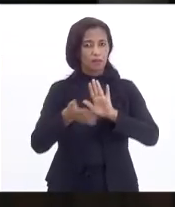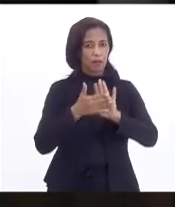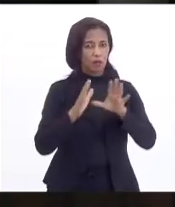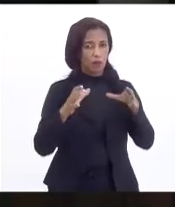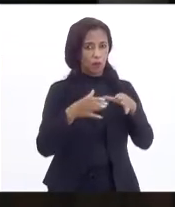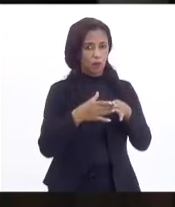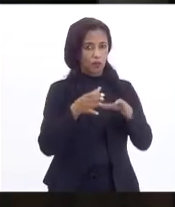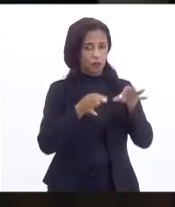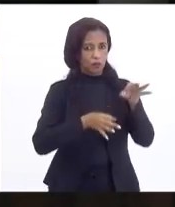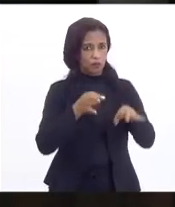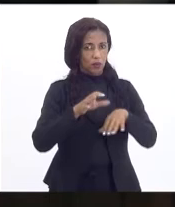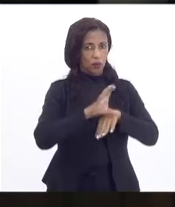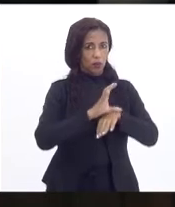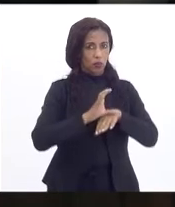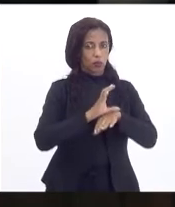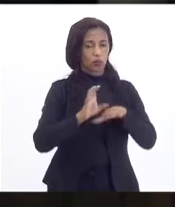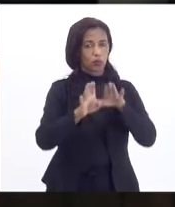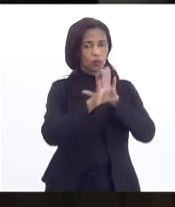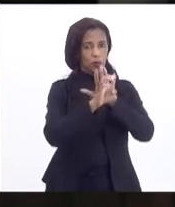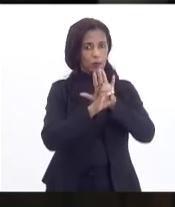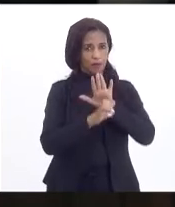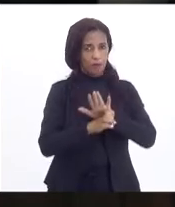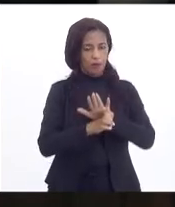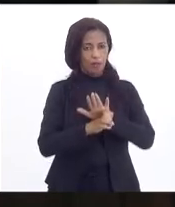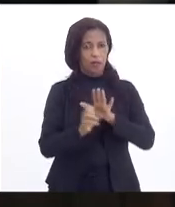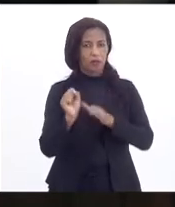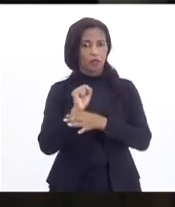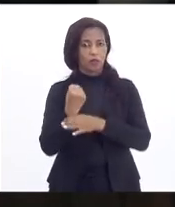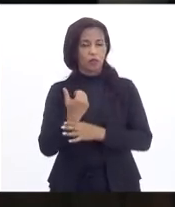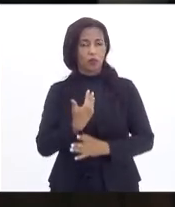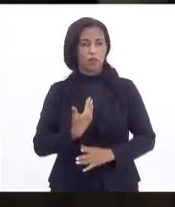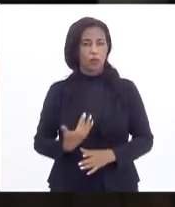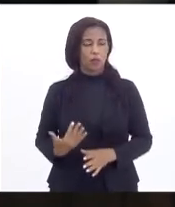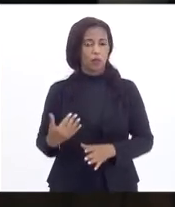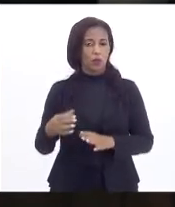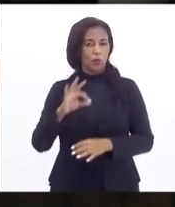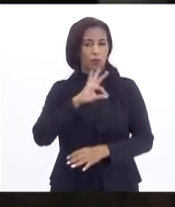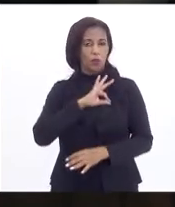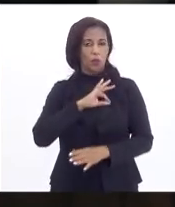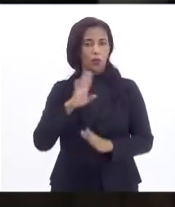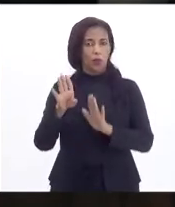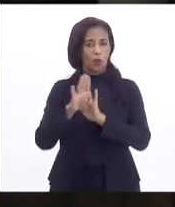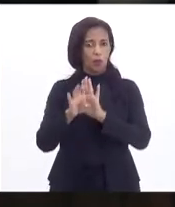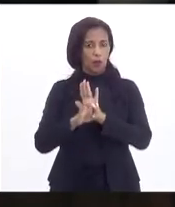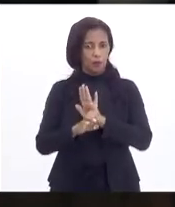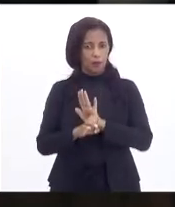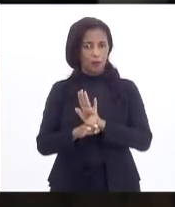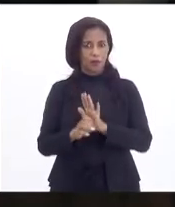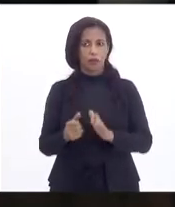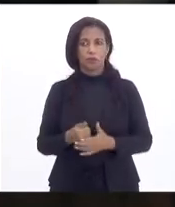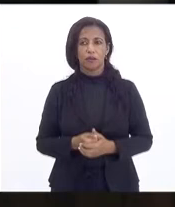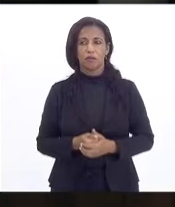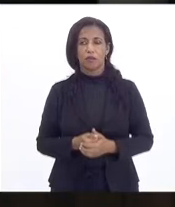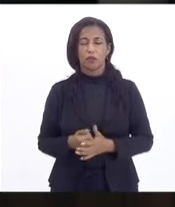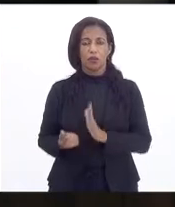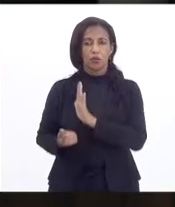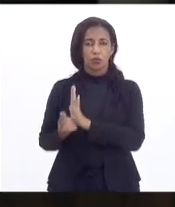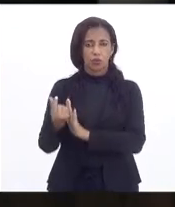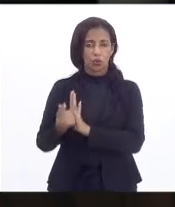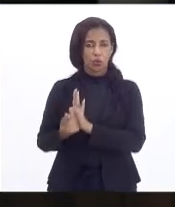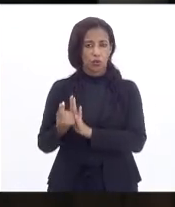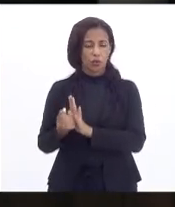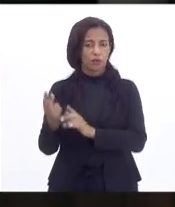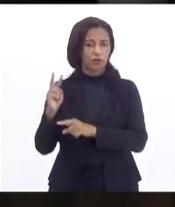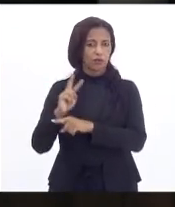Constituição e Justiça pela constitucionalidade com emendas. Segurança Pública e Assunto de Polícia, favorável com as emendas da Comissão de Constituição e Justiça. De Orçamento, Finanças,